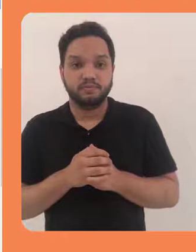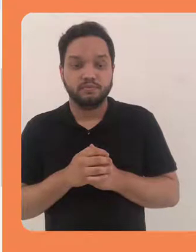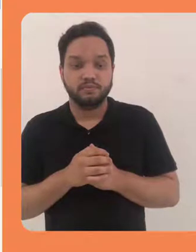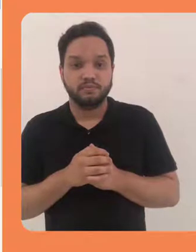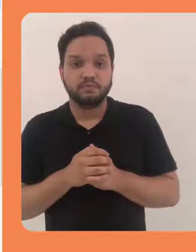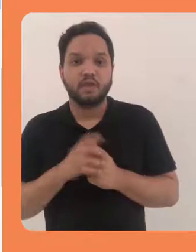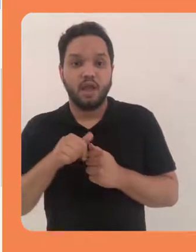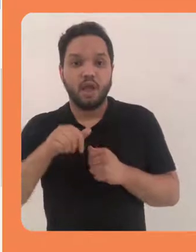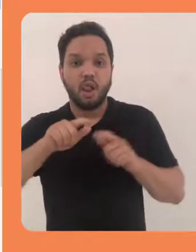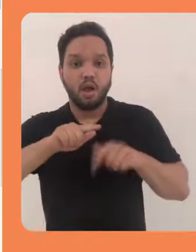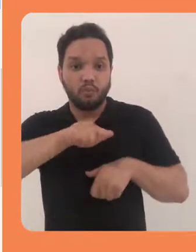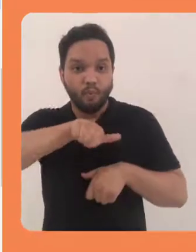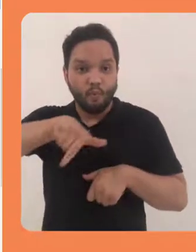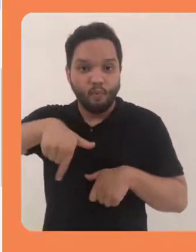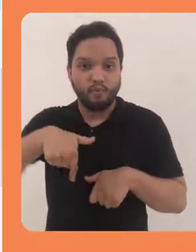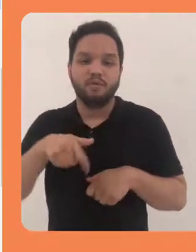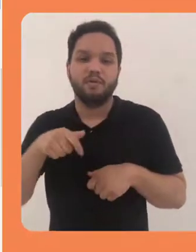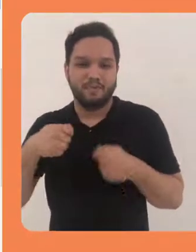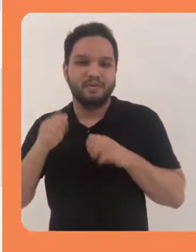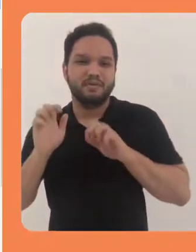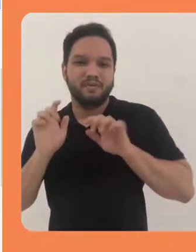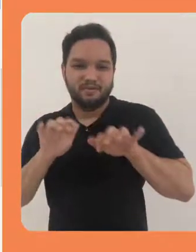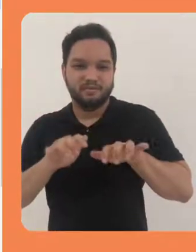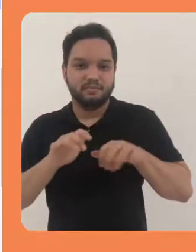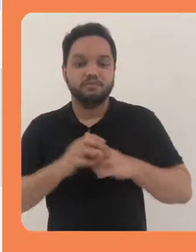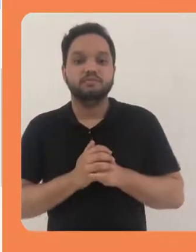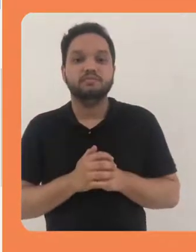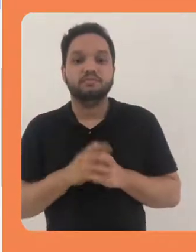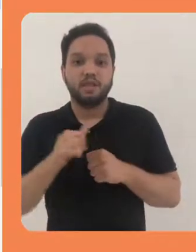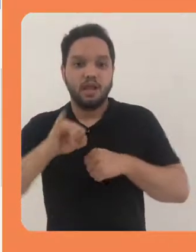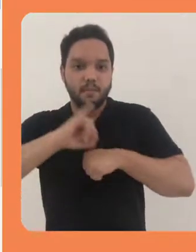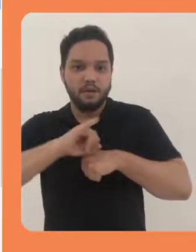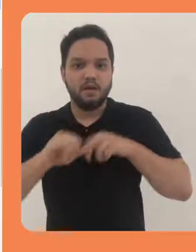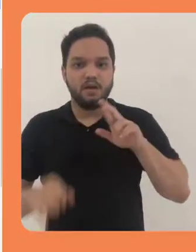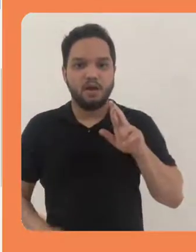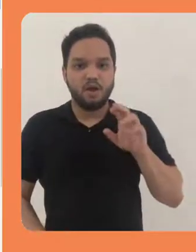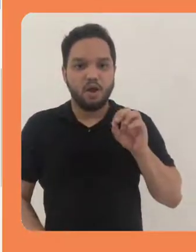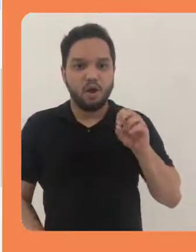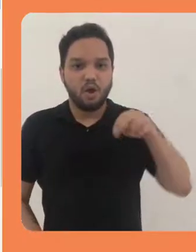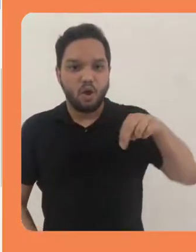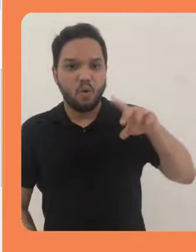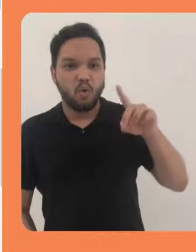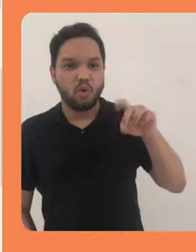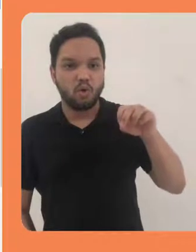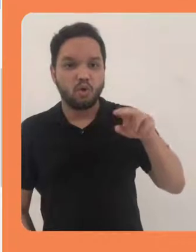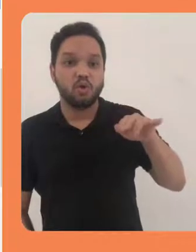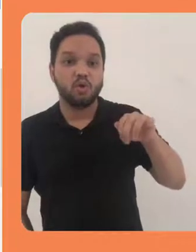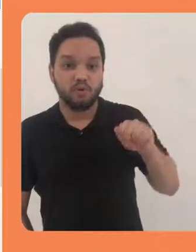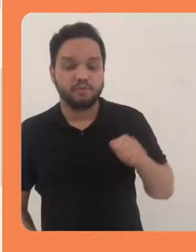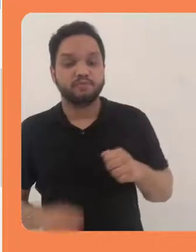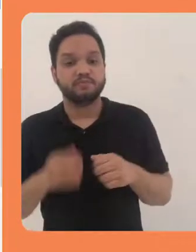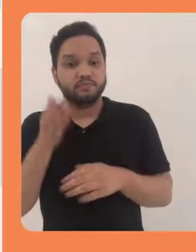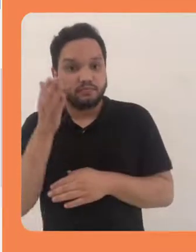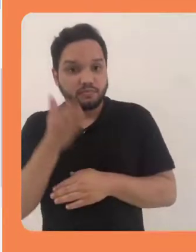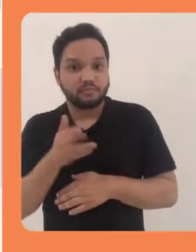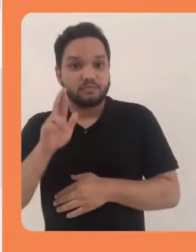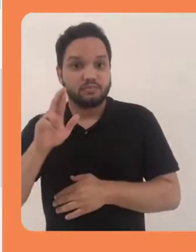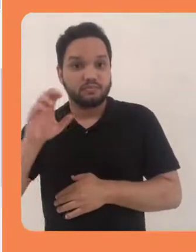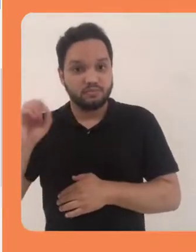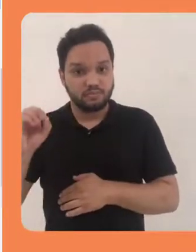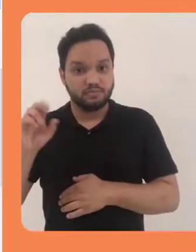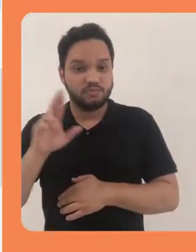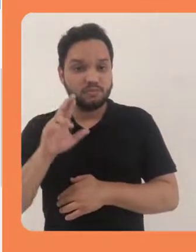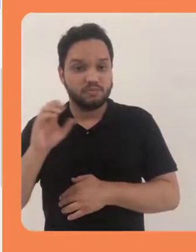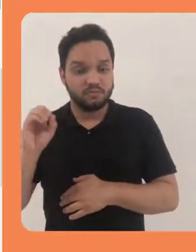que você vai colocar a e o campo vazio foi a